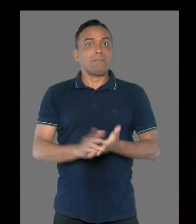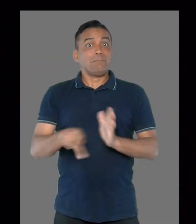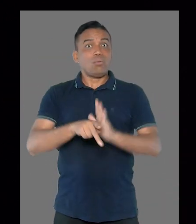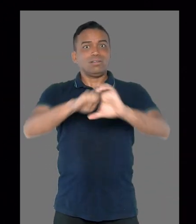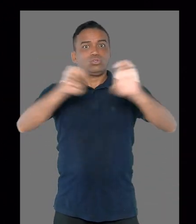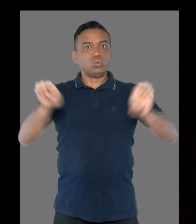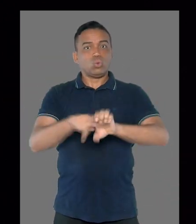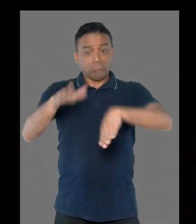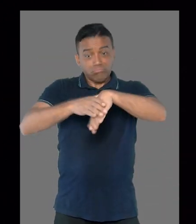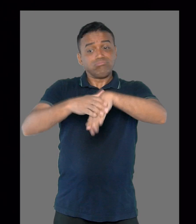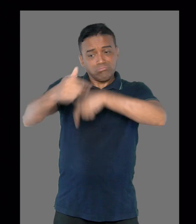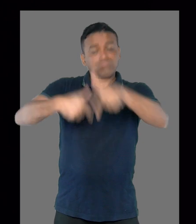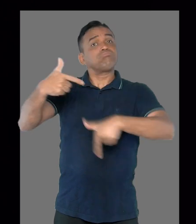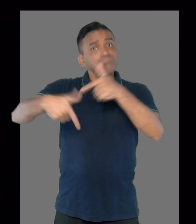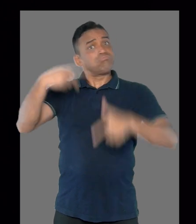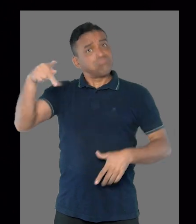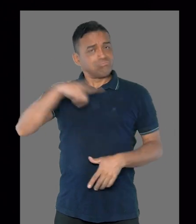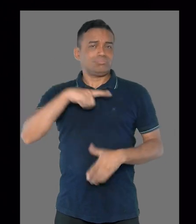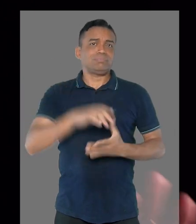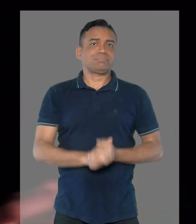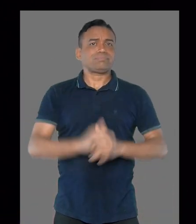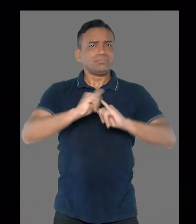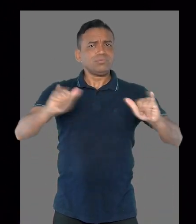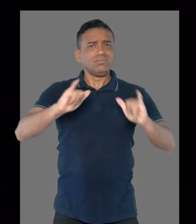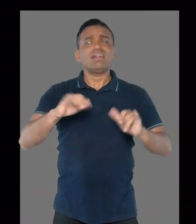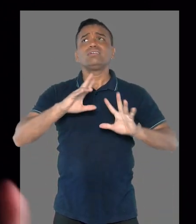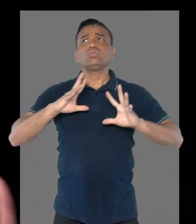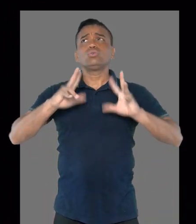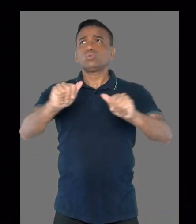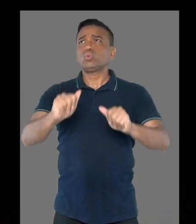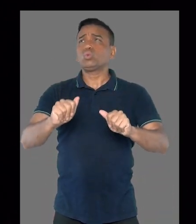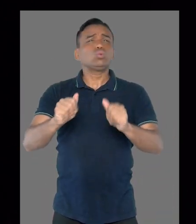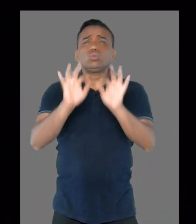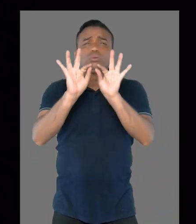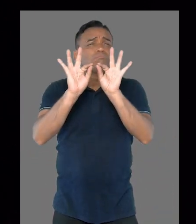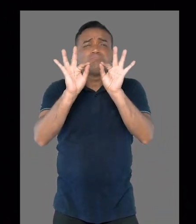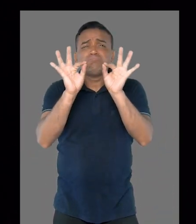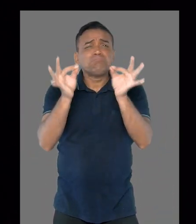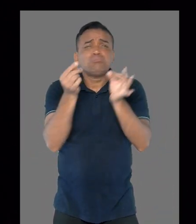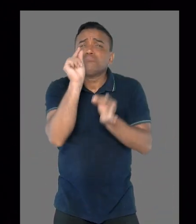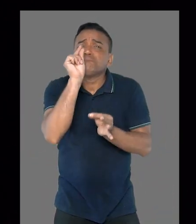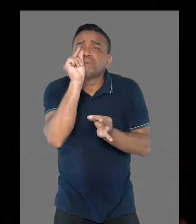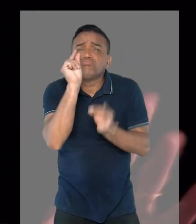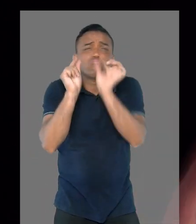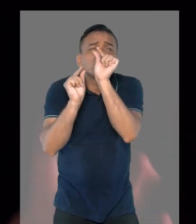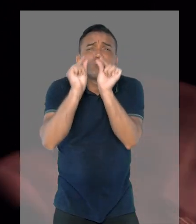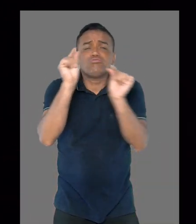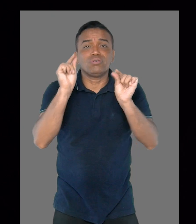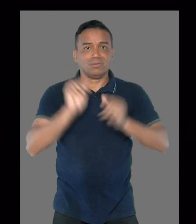na obra do Leminski. Né? Como ele vai dizer, tudo psil, assim, tudo mínimo.